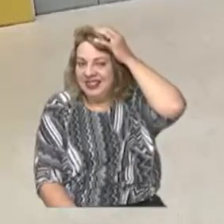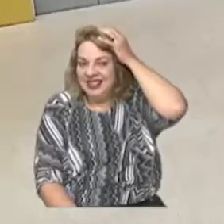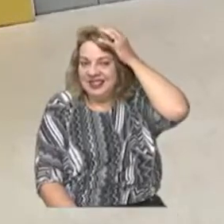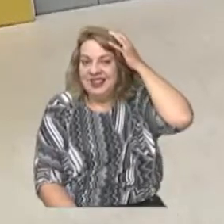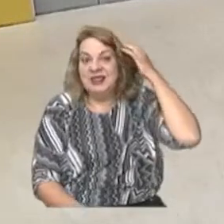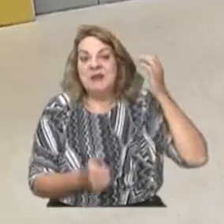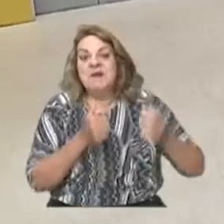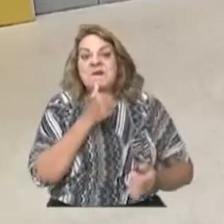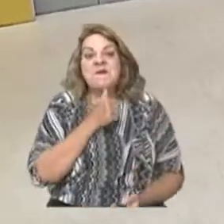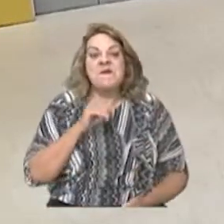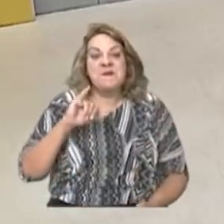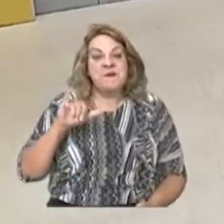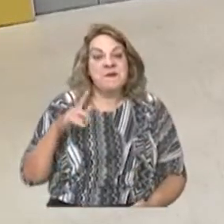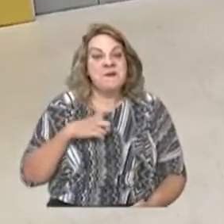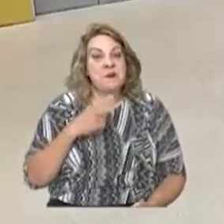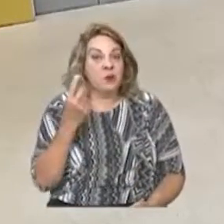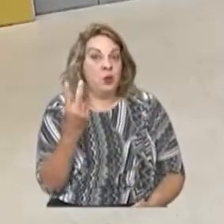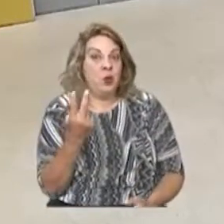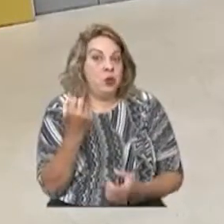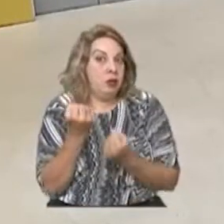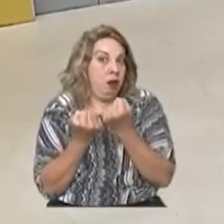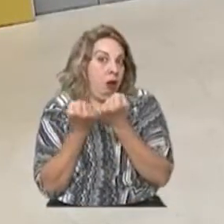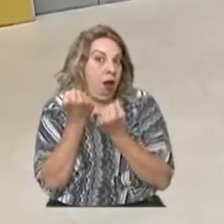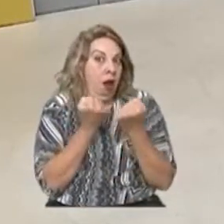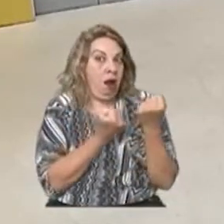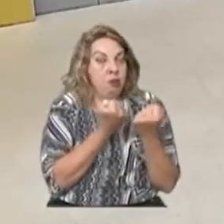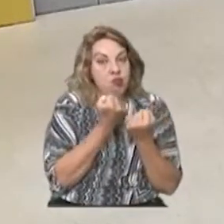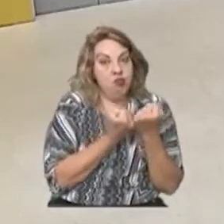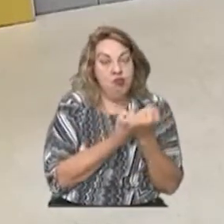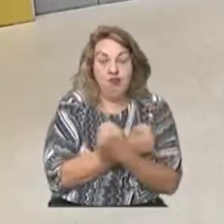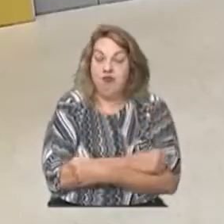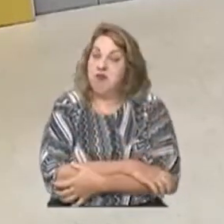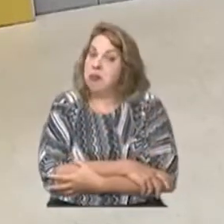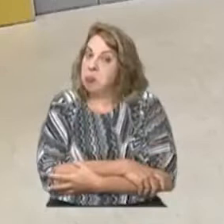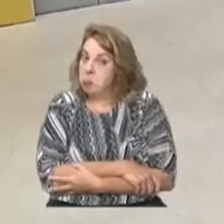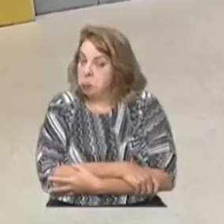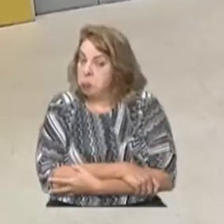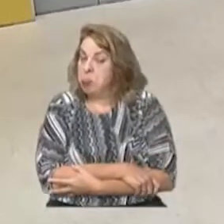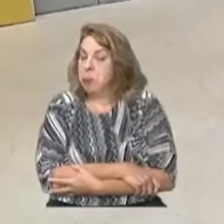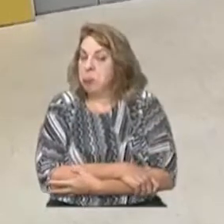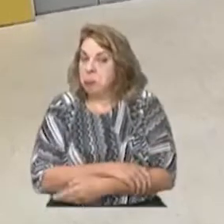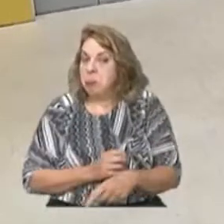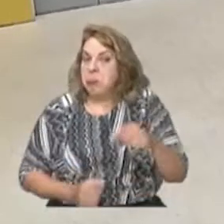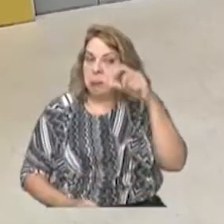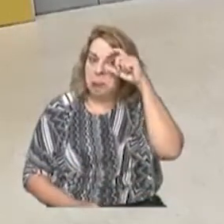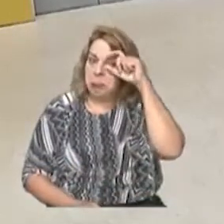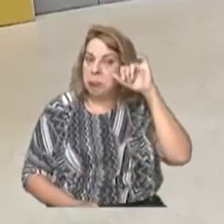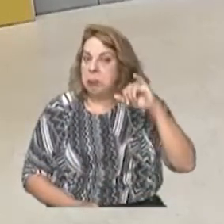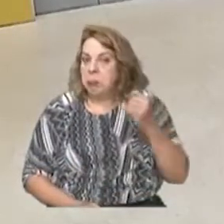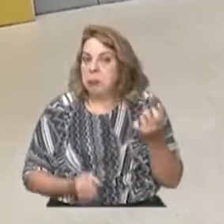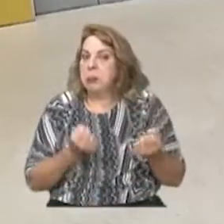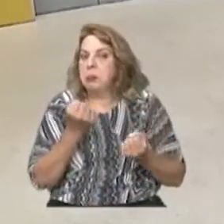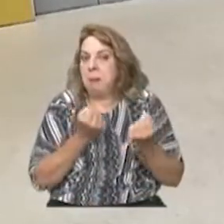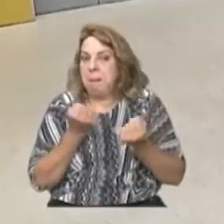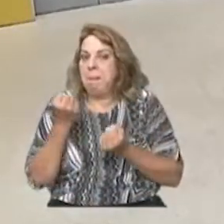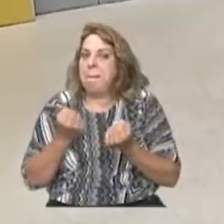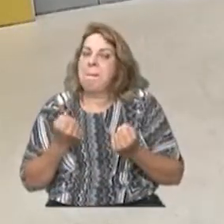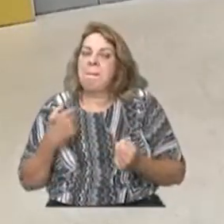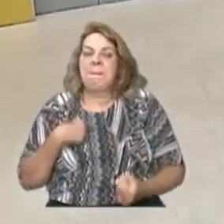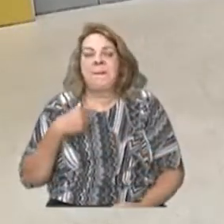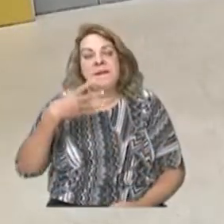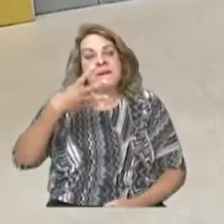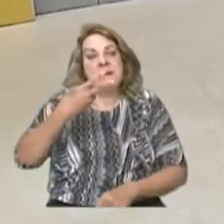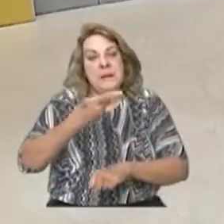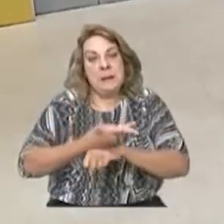Olha aí, dois em um, minha gente. São dois em um no quarto prêmio. Mando um abraço aqui para a turma que está